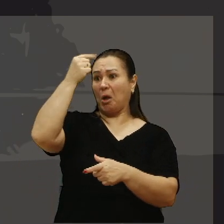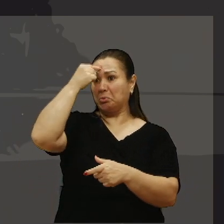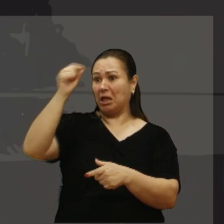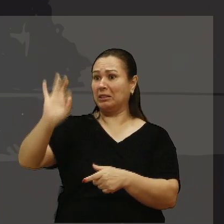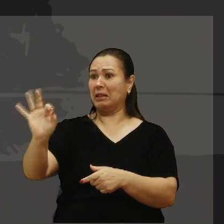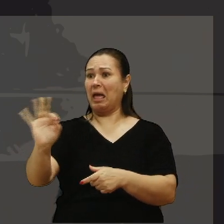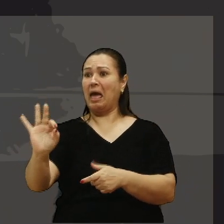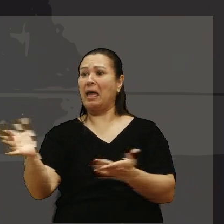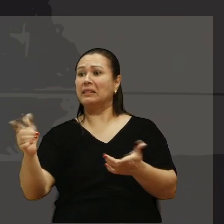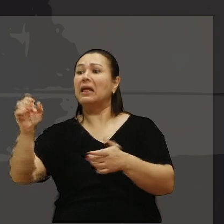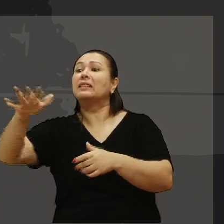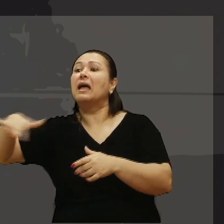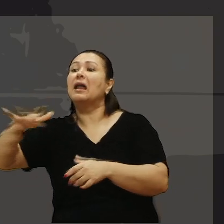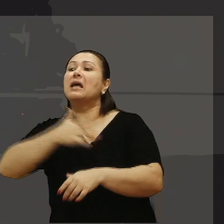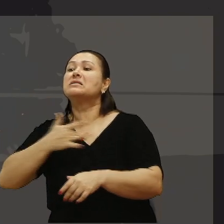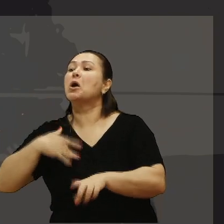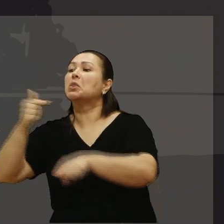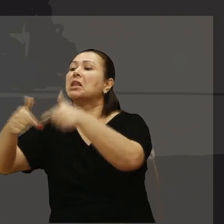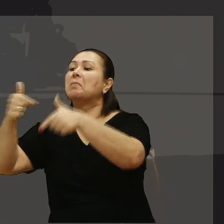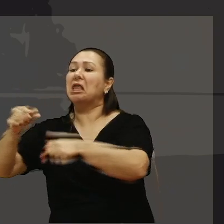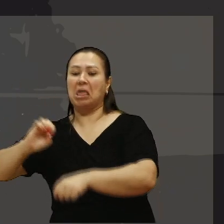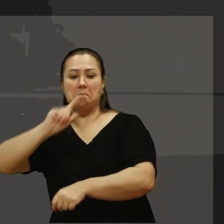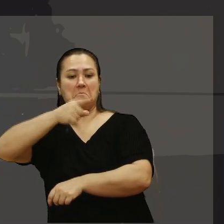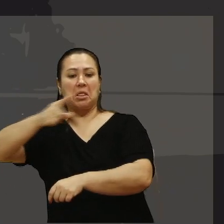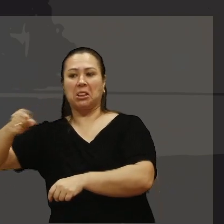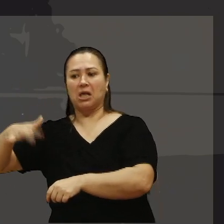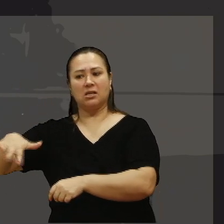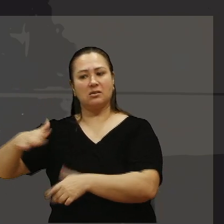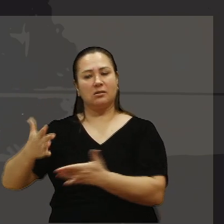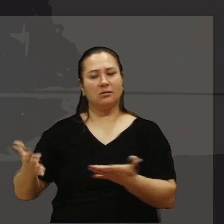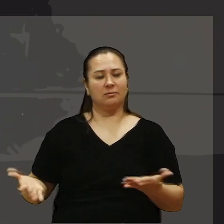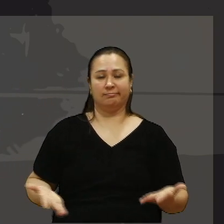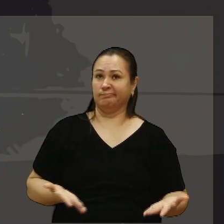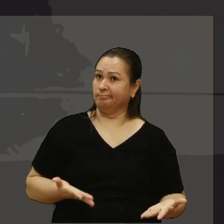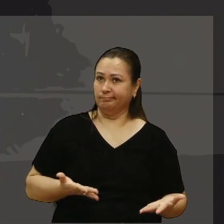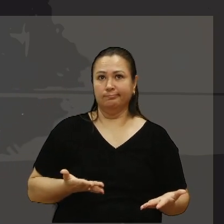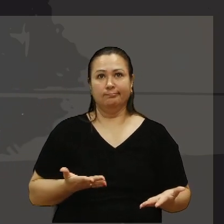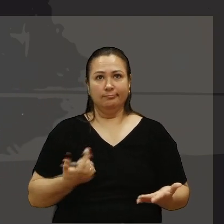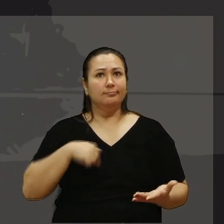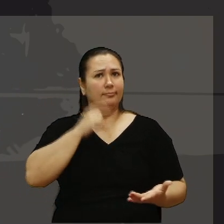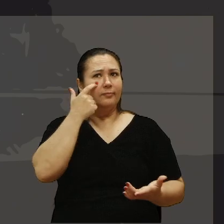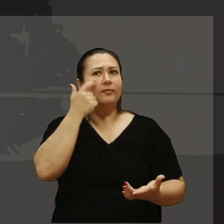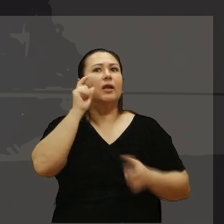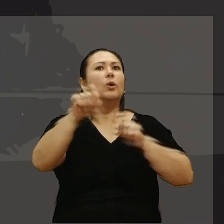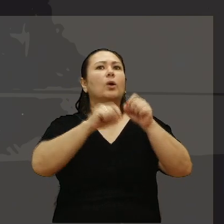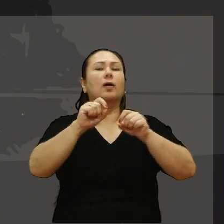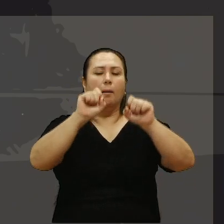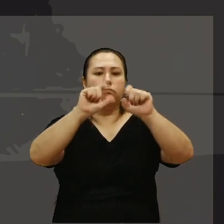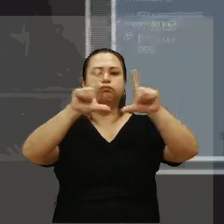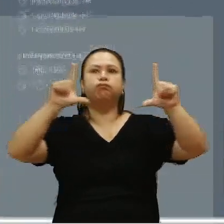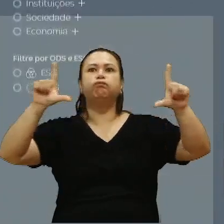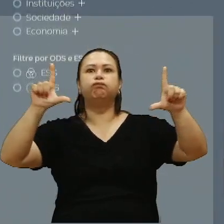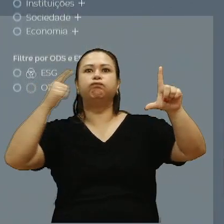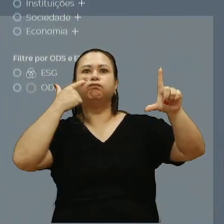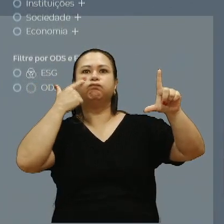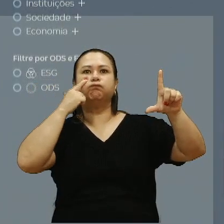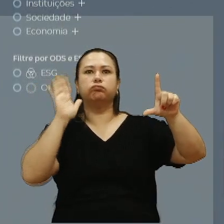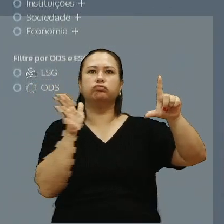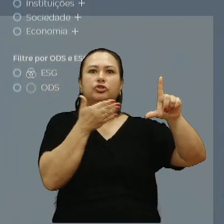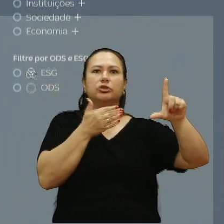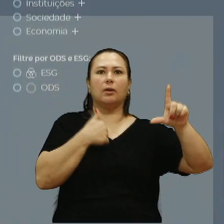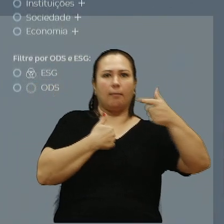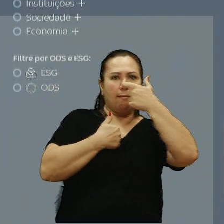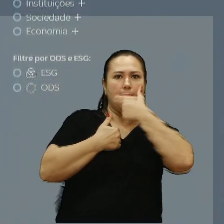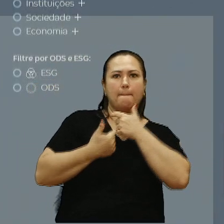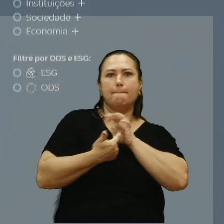saúde, na área da saúde, e está querendo comandar a saúde. Mas vamos ampliar ali a população de casa. Pode ampliar, tirar eu da tela aqui e mostrar